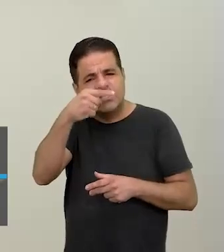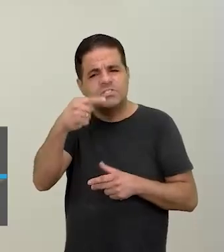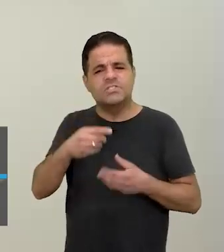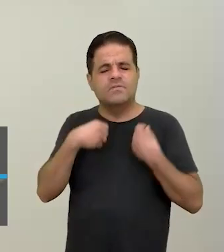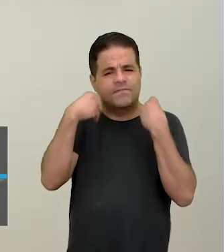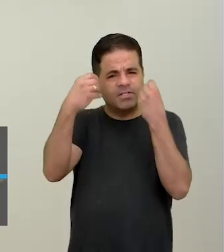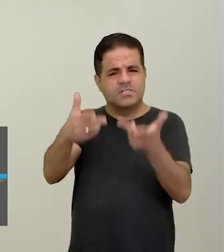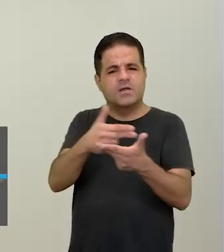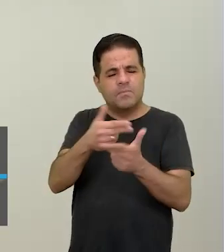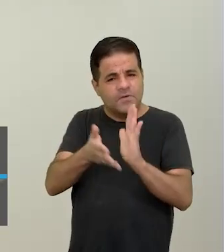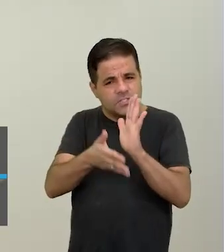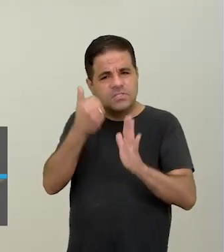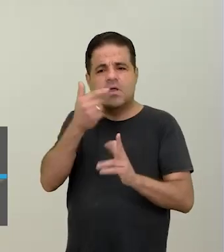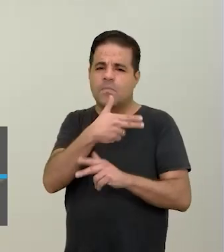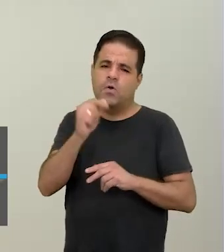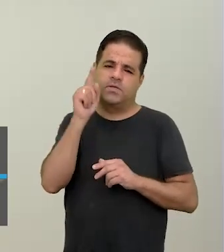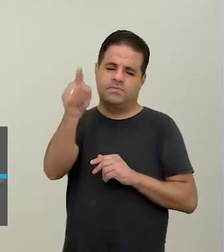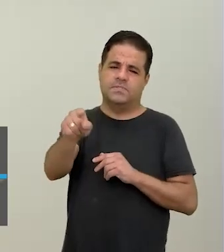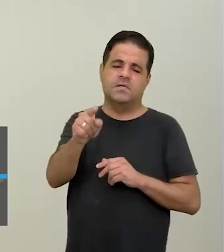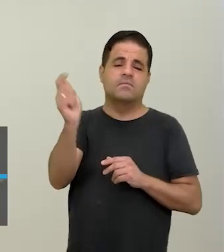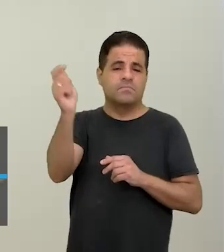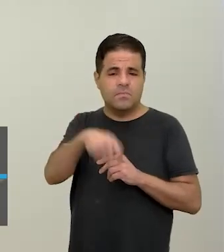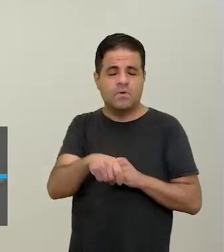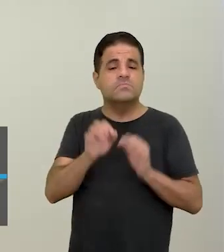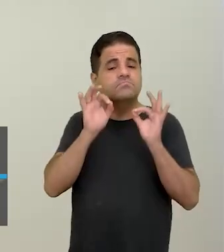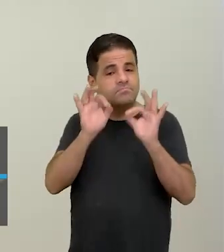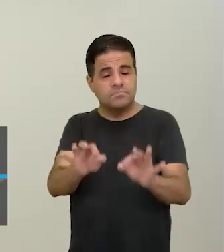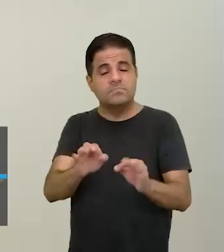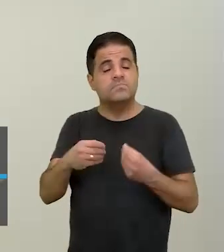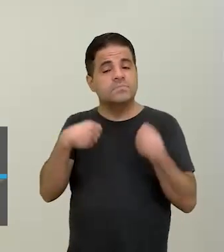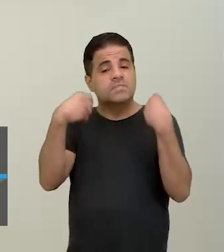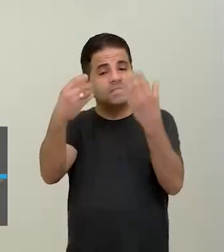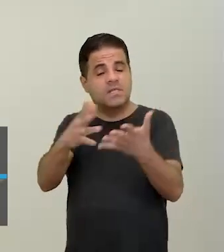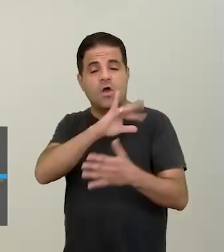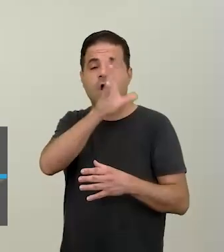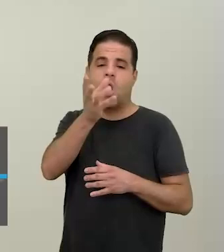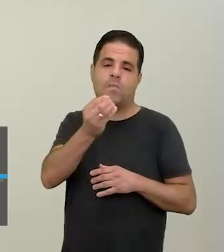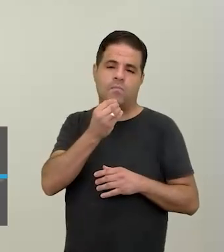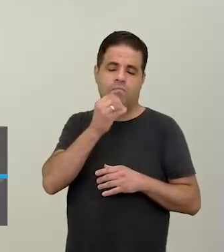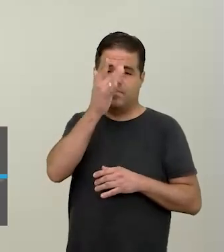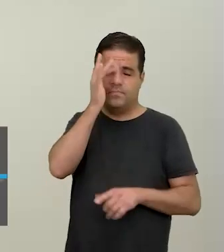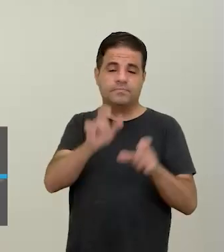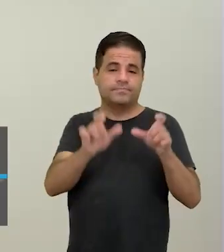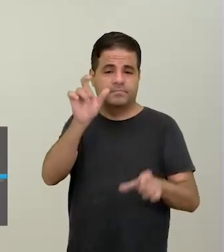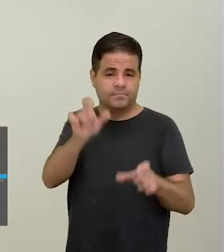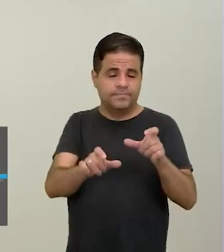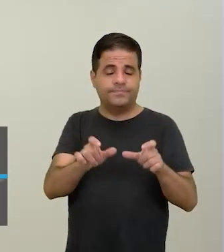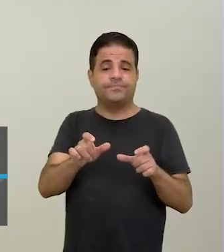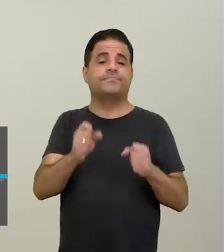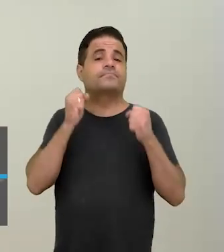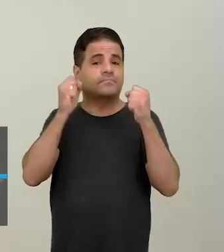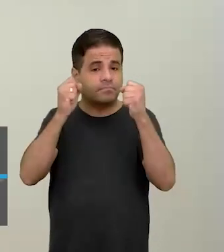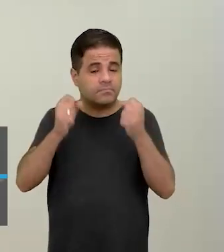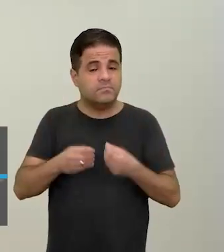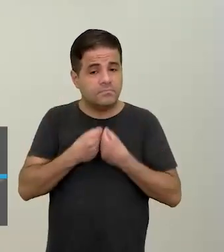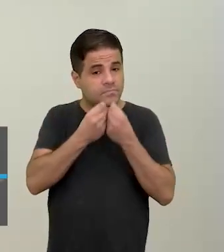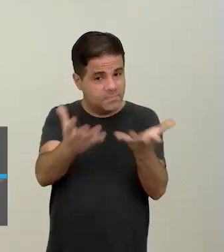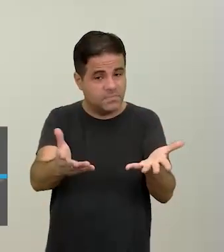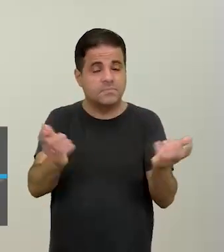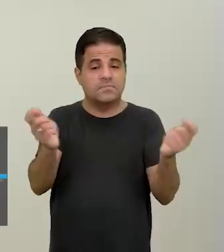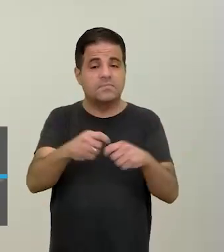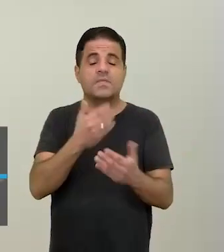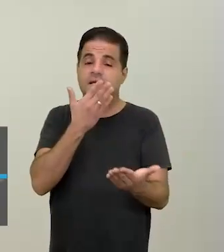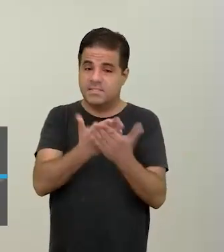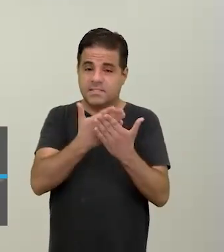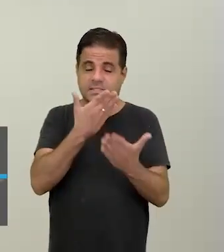vai tirar algo de você. Mas o poder pode ser justamente você dar oportunidade para as pessoas, né? O poder pode ser assim, olha,